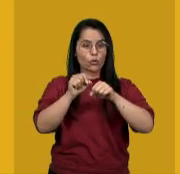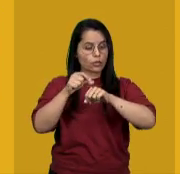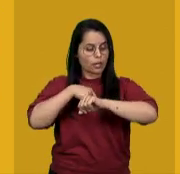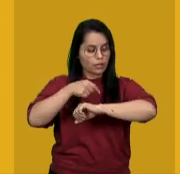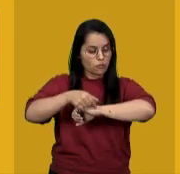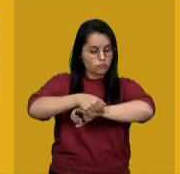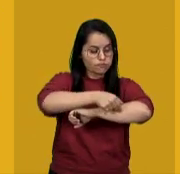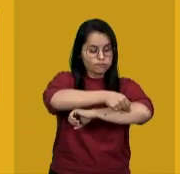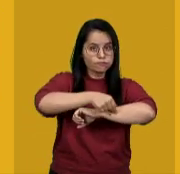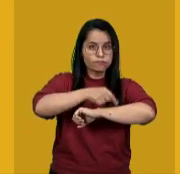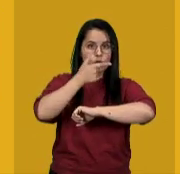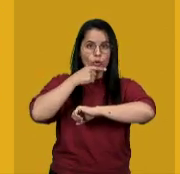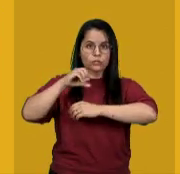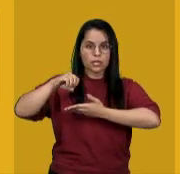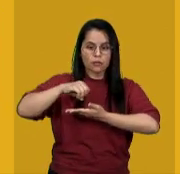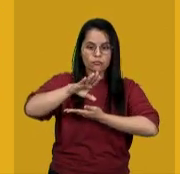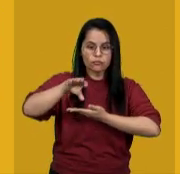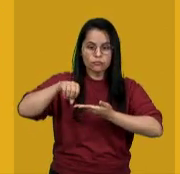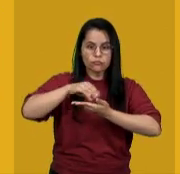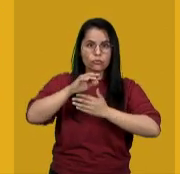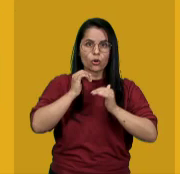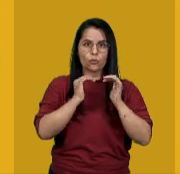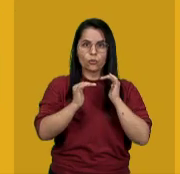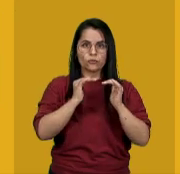de transmitir-lhes movimento.